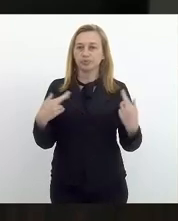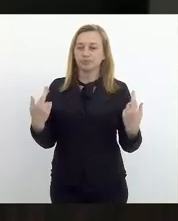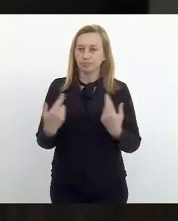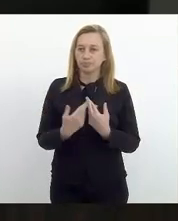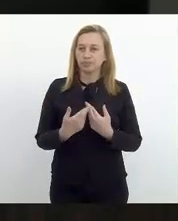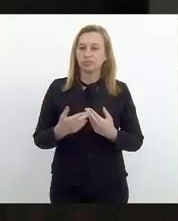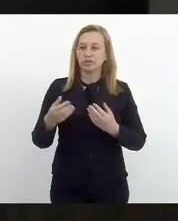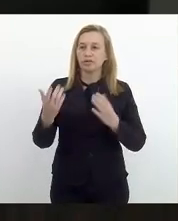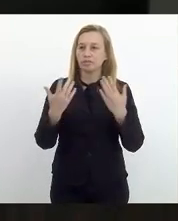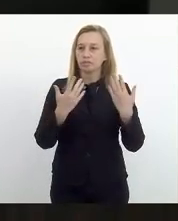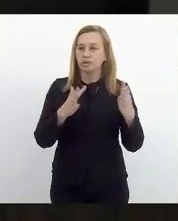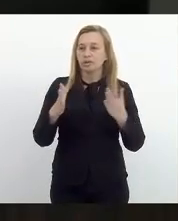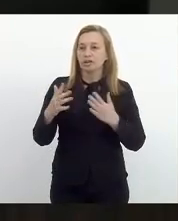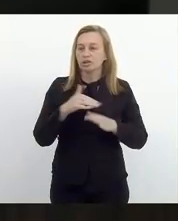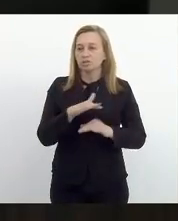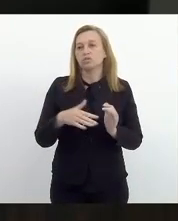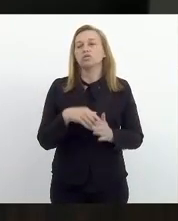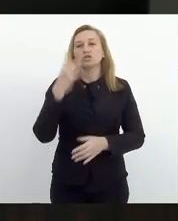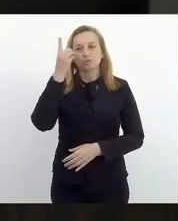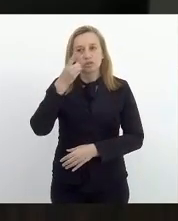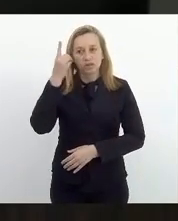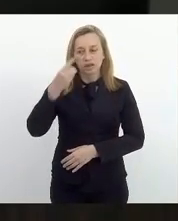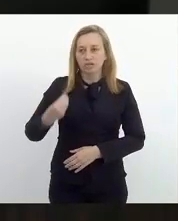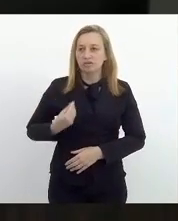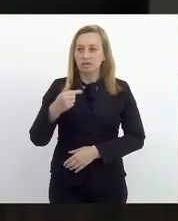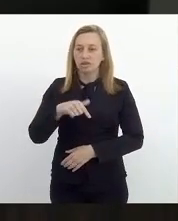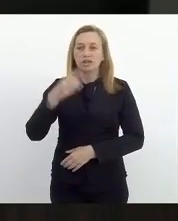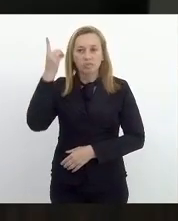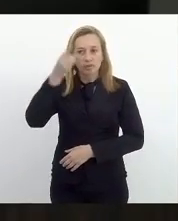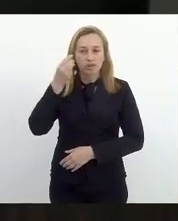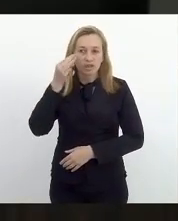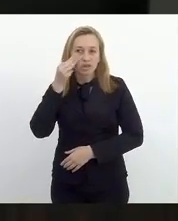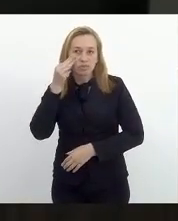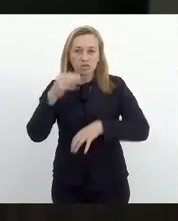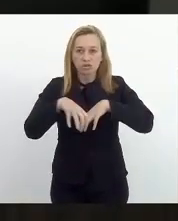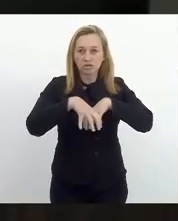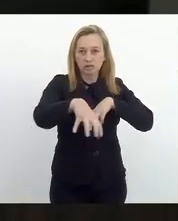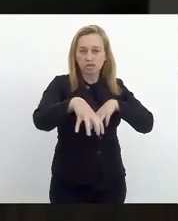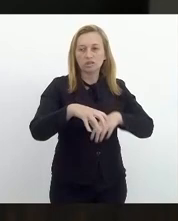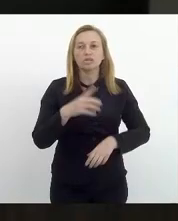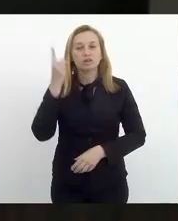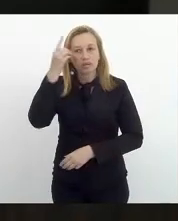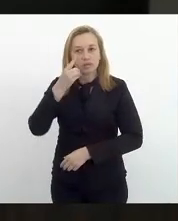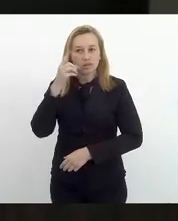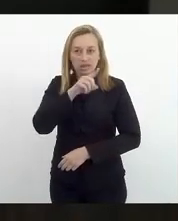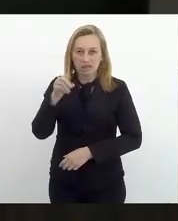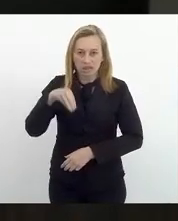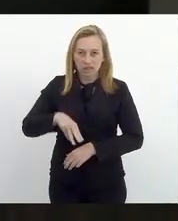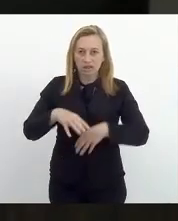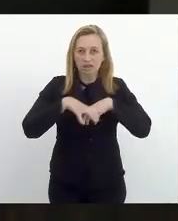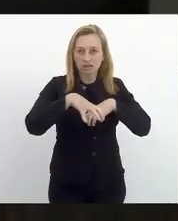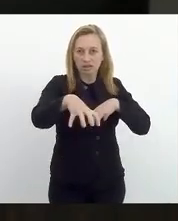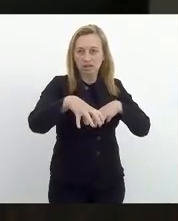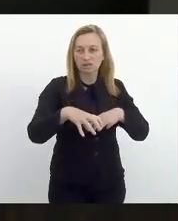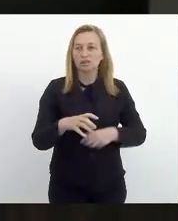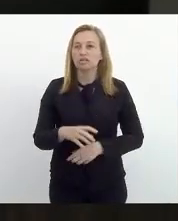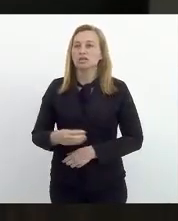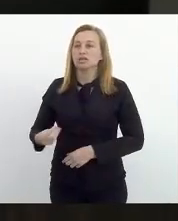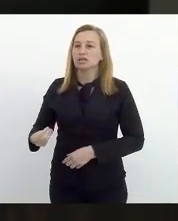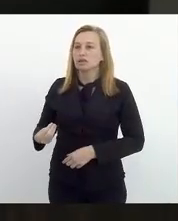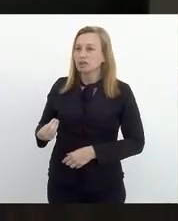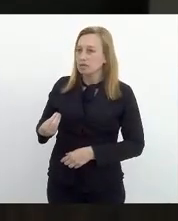cumprimentando os deputados presentes Deputado da Mônica Francisco por via remota Deputado a zeidan por via remota e